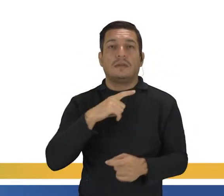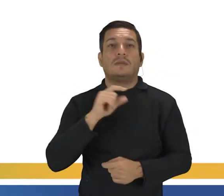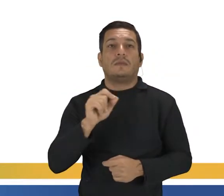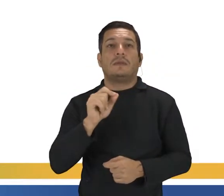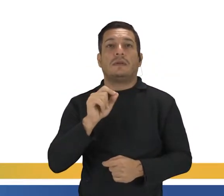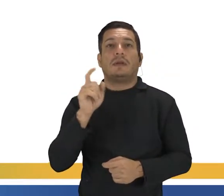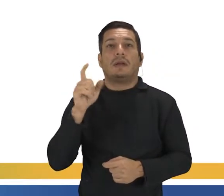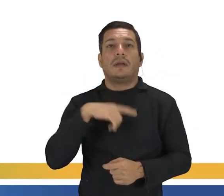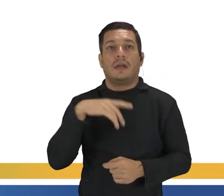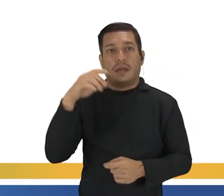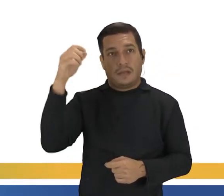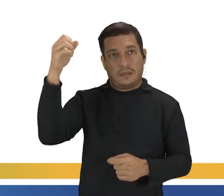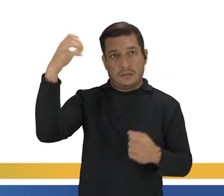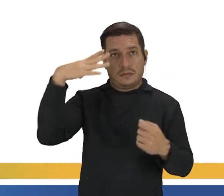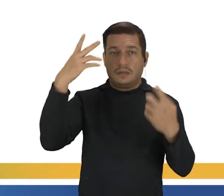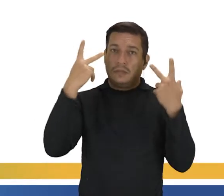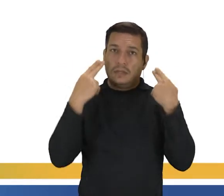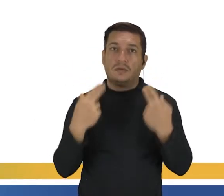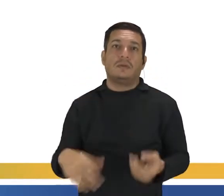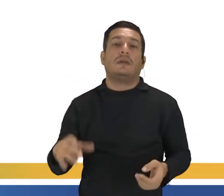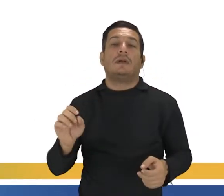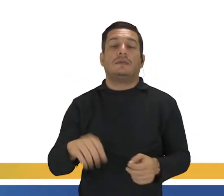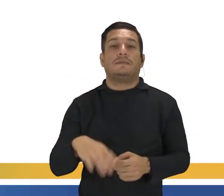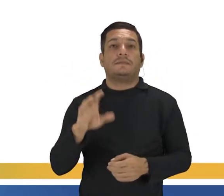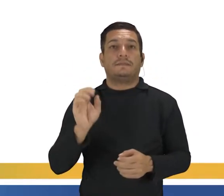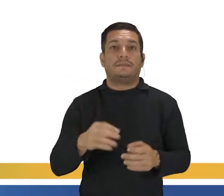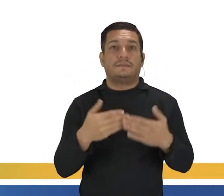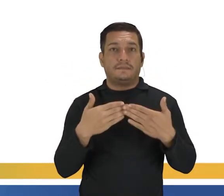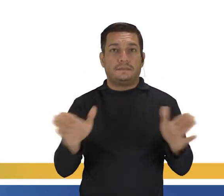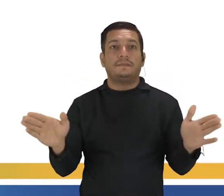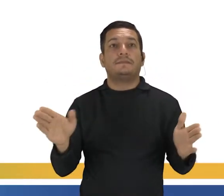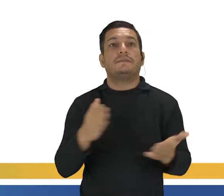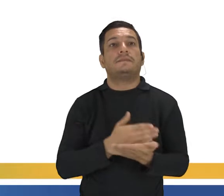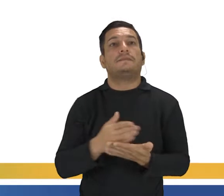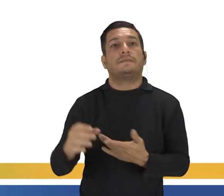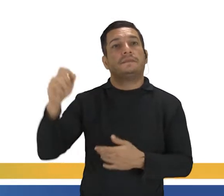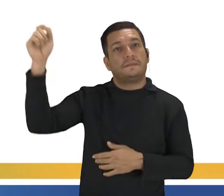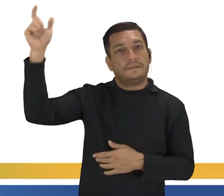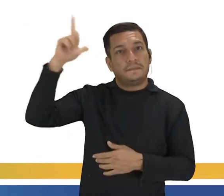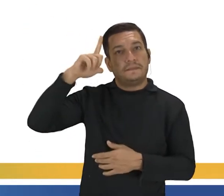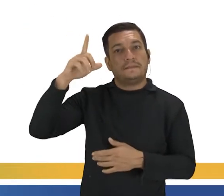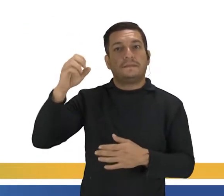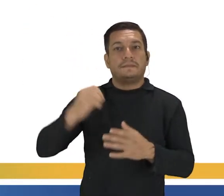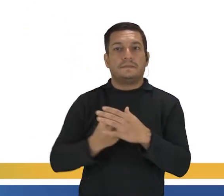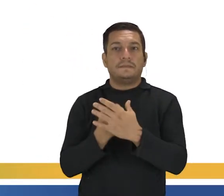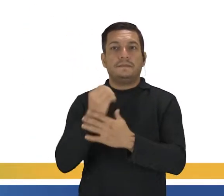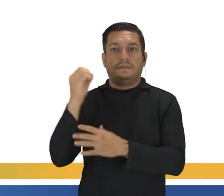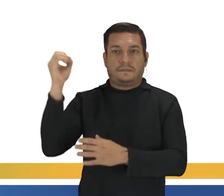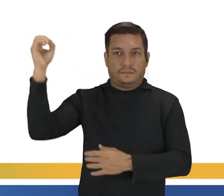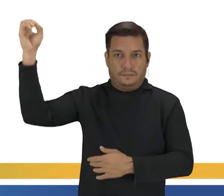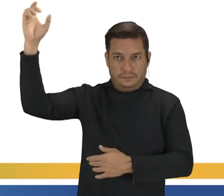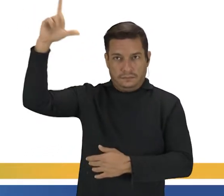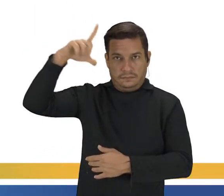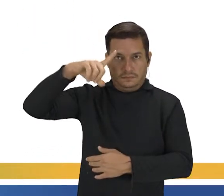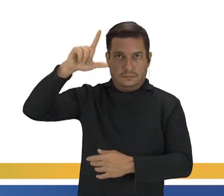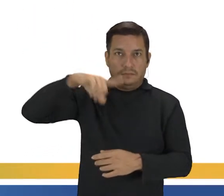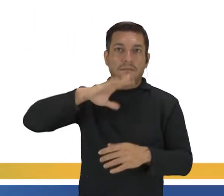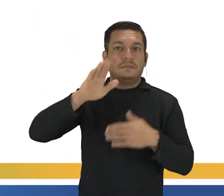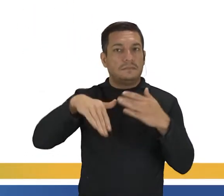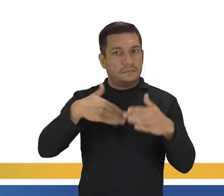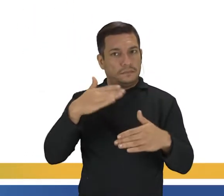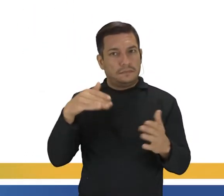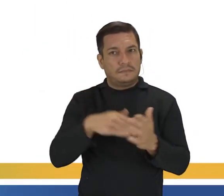exclusivamente natural. Os espetáculos iniciavam-se com o nascer do sol e, às vezes, avançavam à